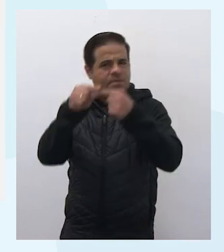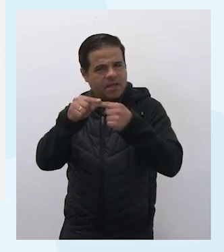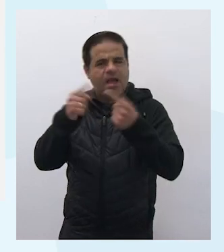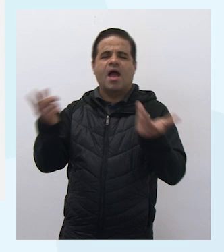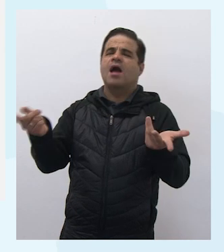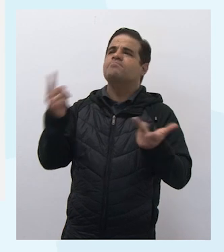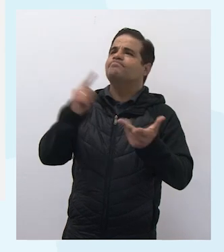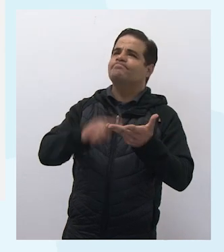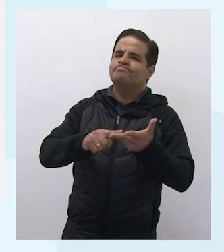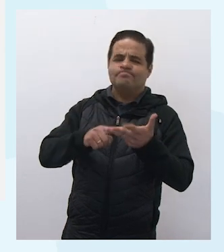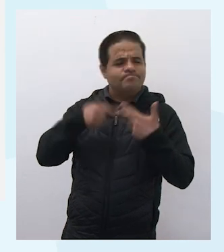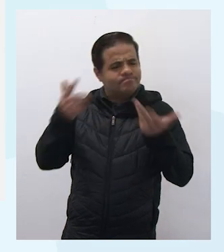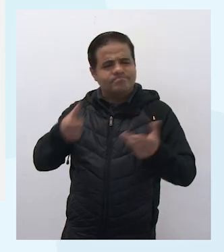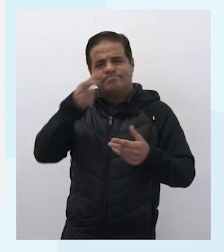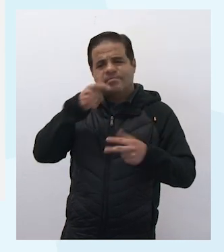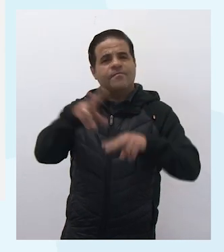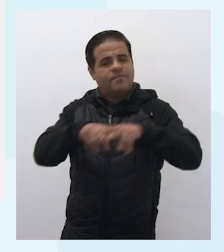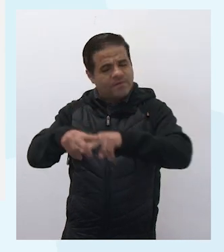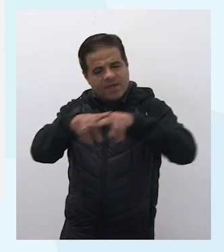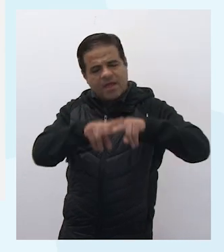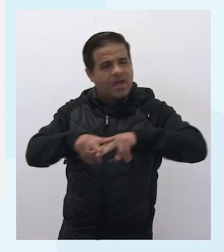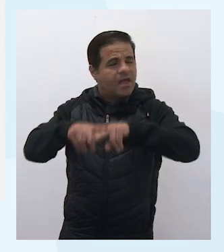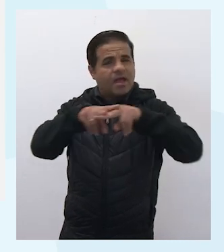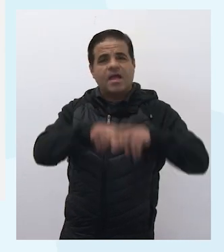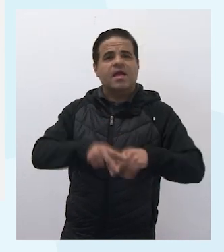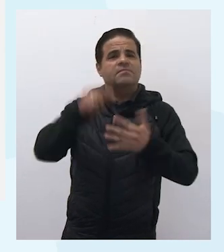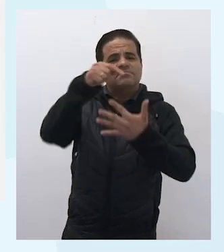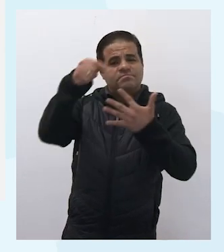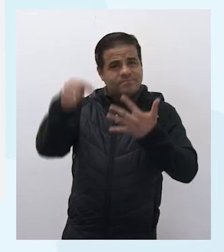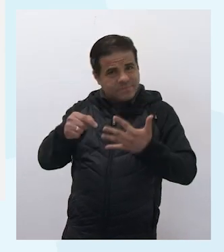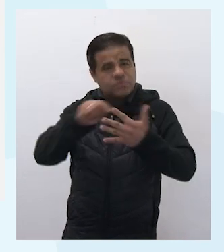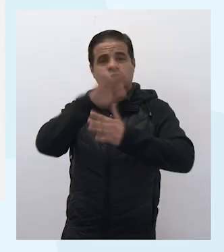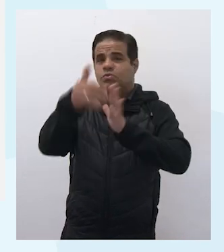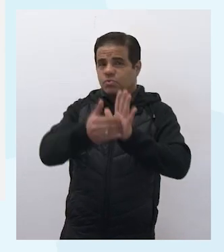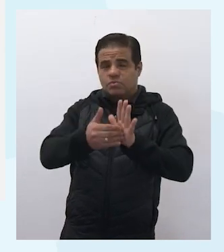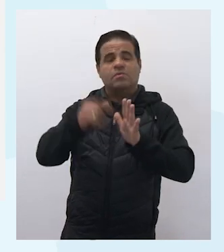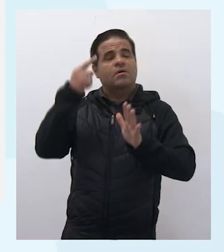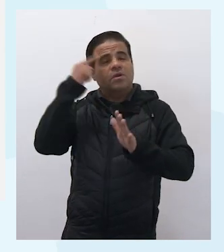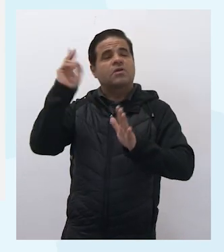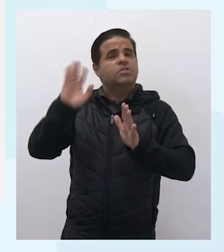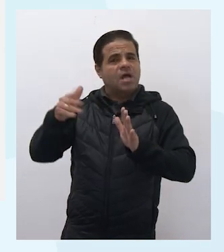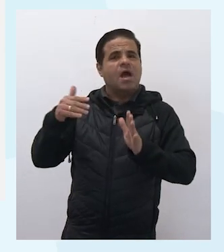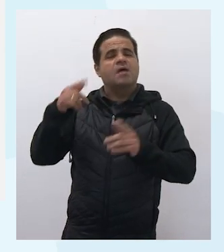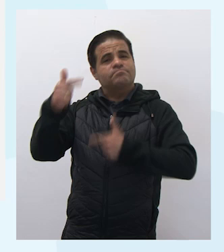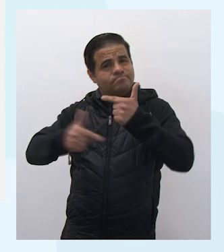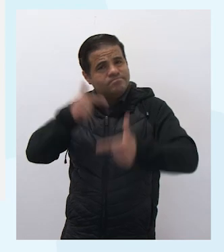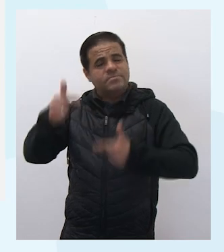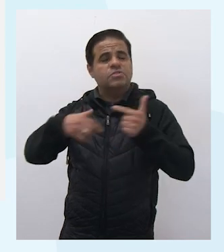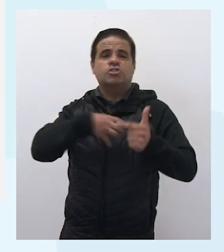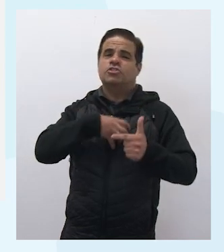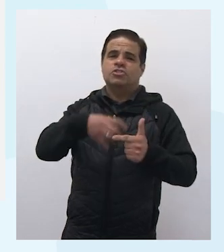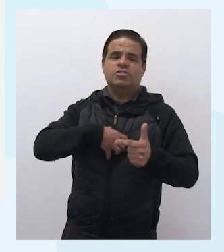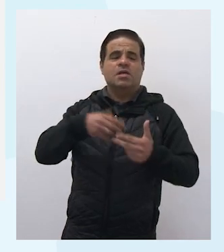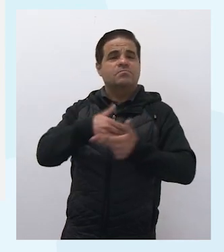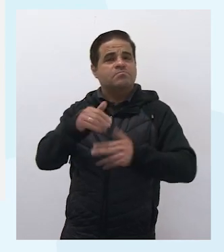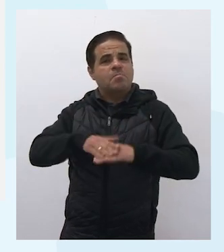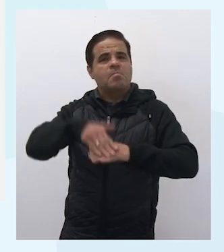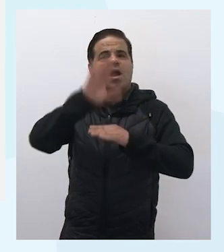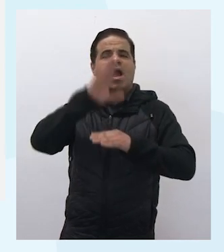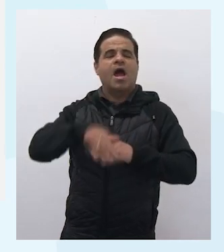aplicar, rever. Essas questões todas que a gente sempre fez, ele traz de uma forma muito